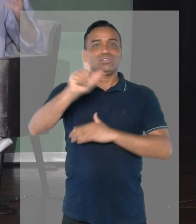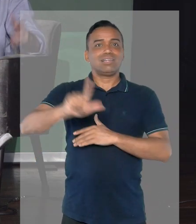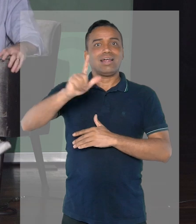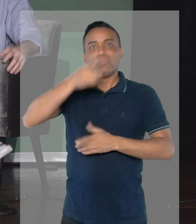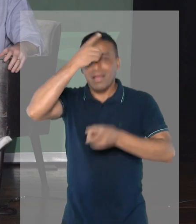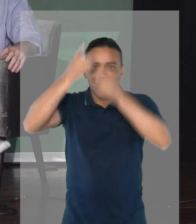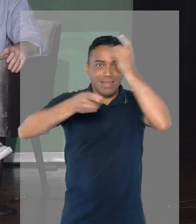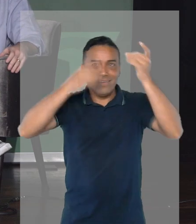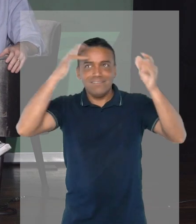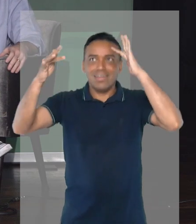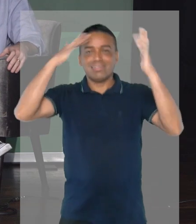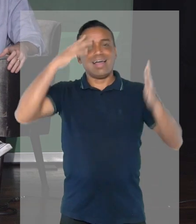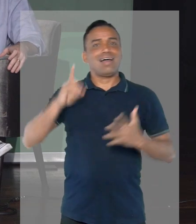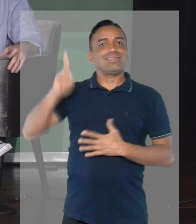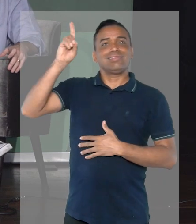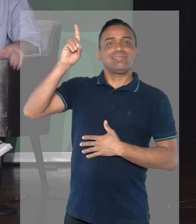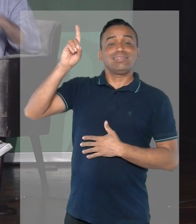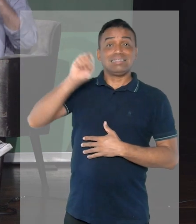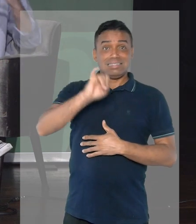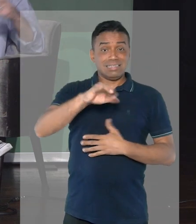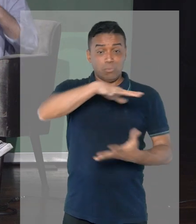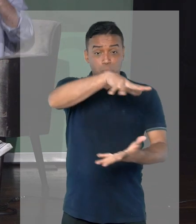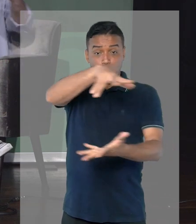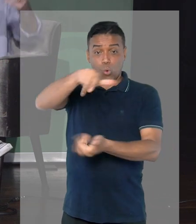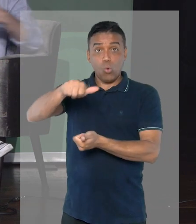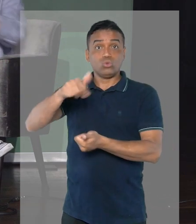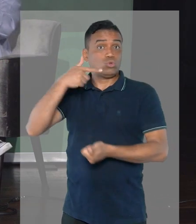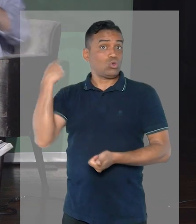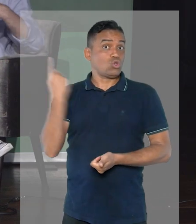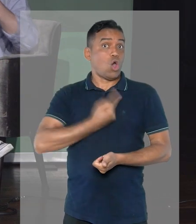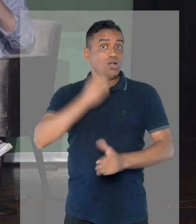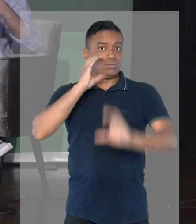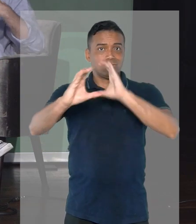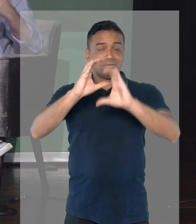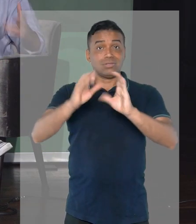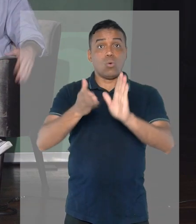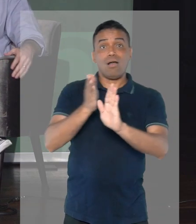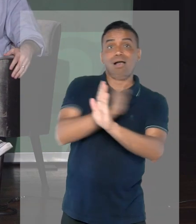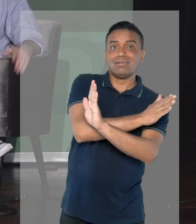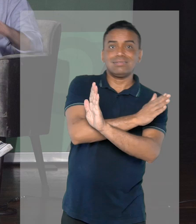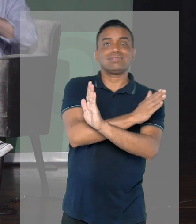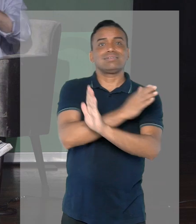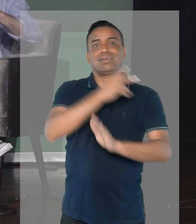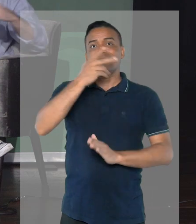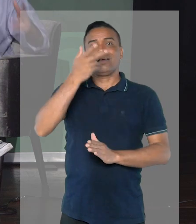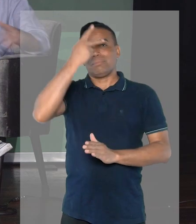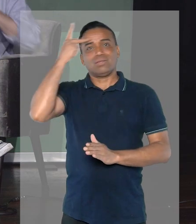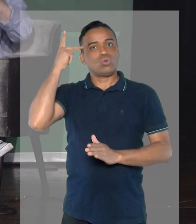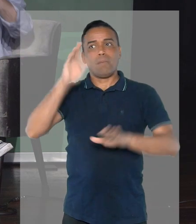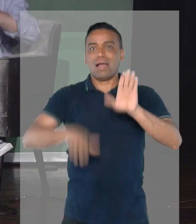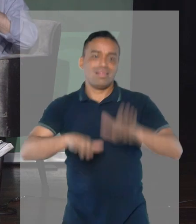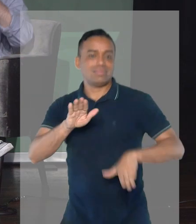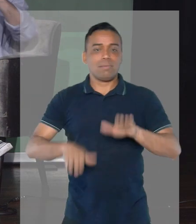para inventar um Deus, né? Se existe um mundo, se a gente comunica, é porque, antes de tudo, alguém batia